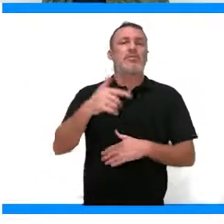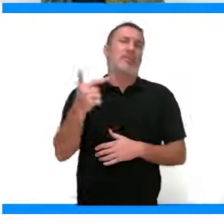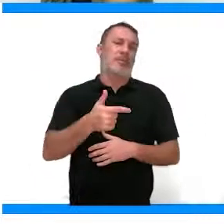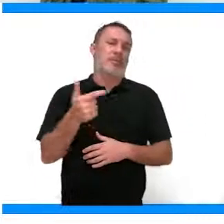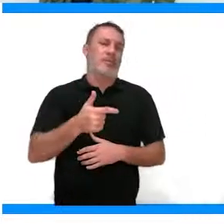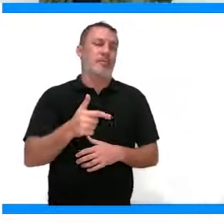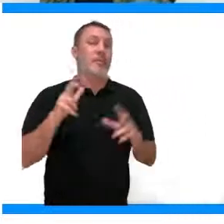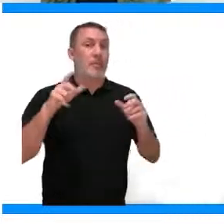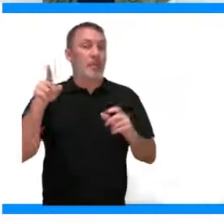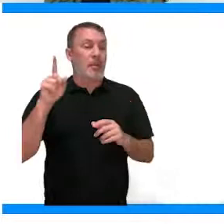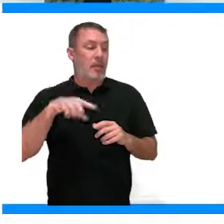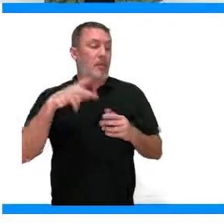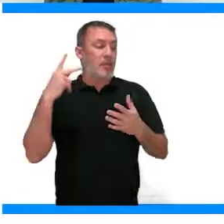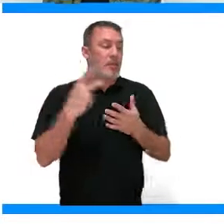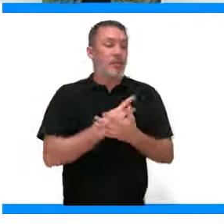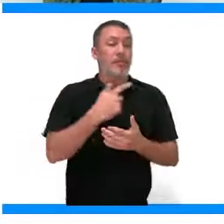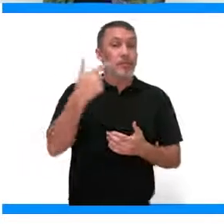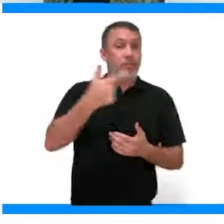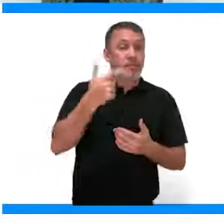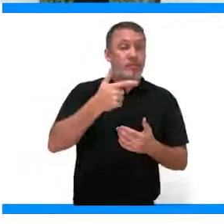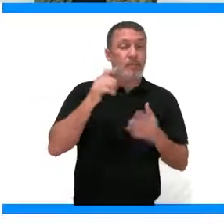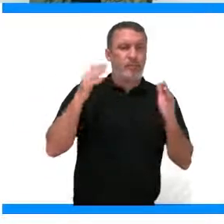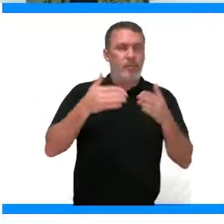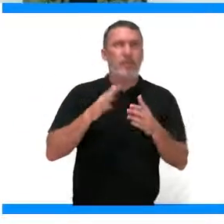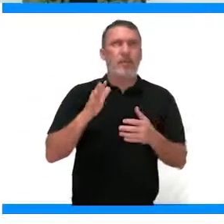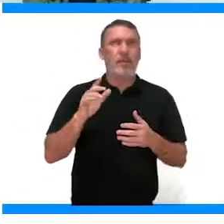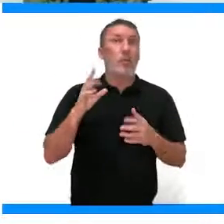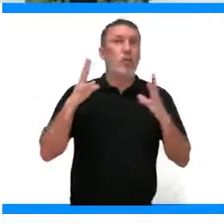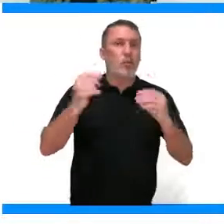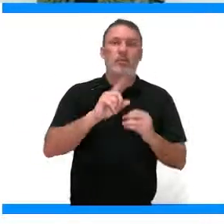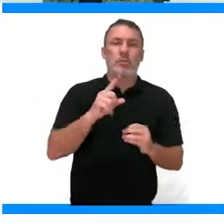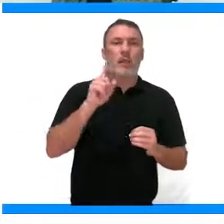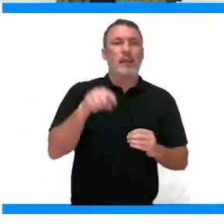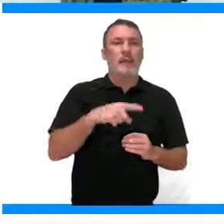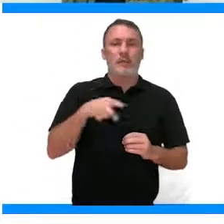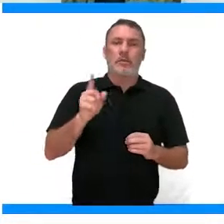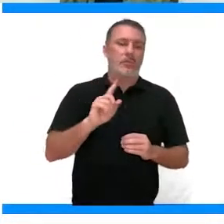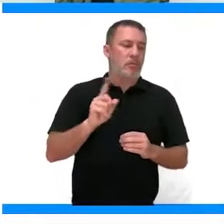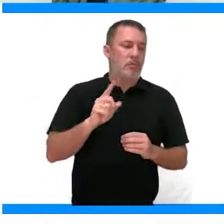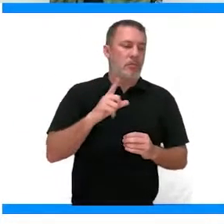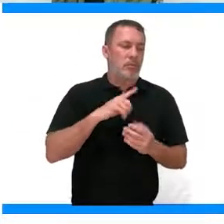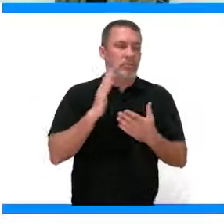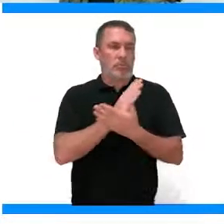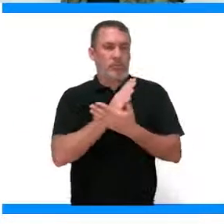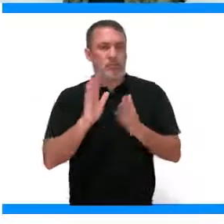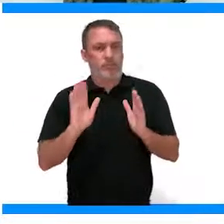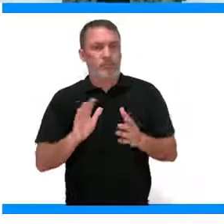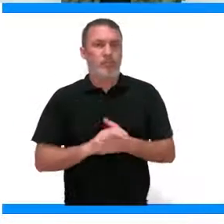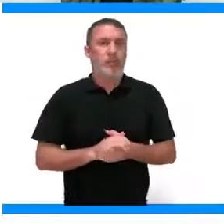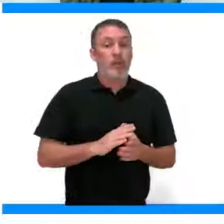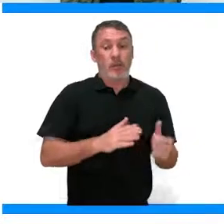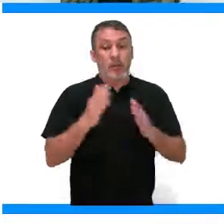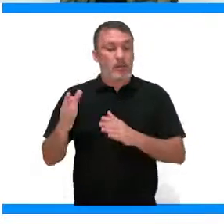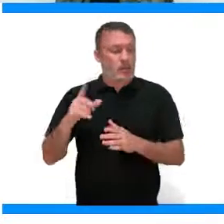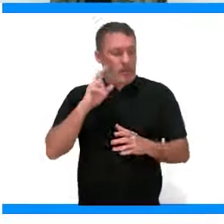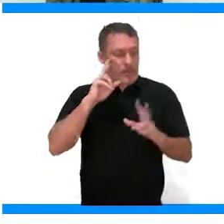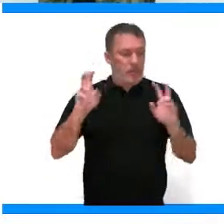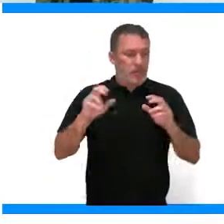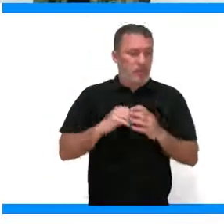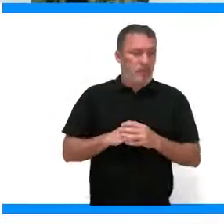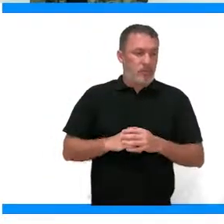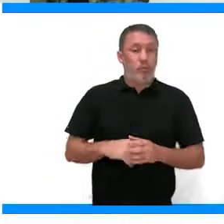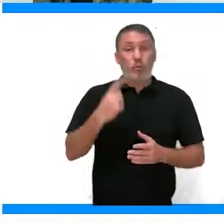aplicação. Essa questão, então, caiu na segunda aplicação. Mas não foi todo mundo, não. Não foi cancelado igual 2009, não. Em trabalho